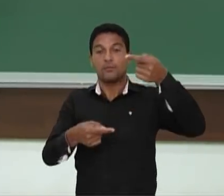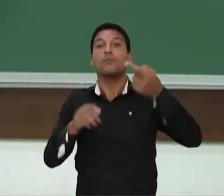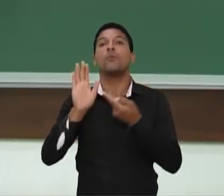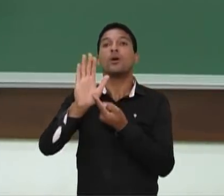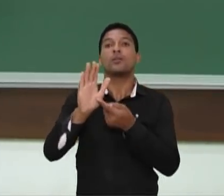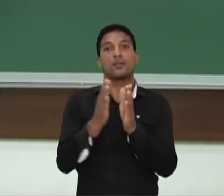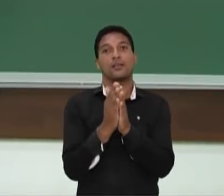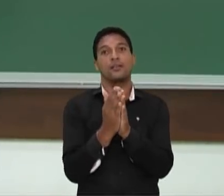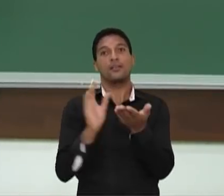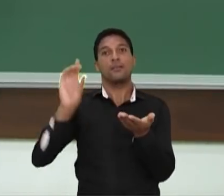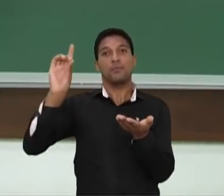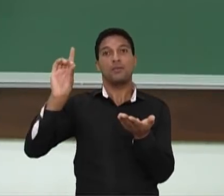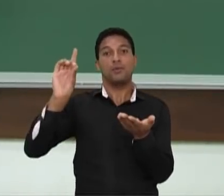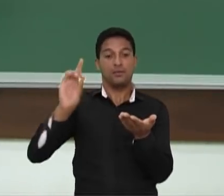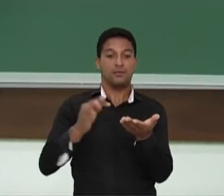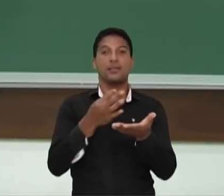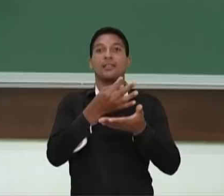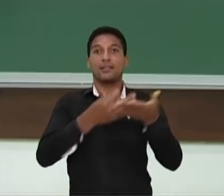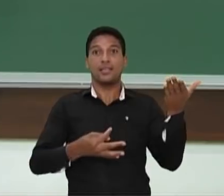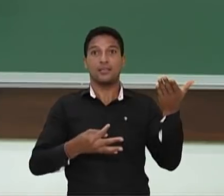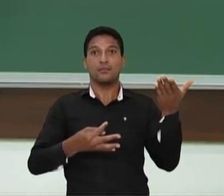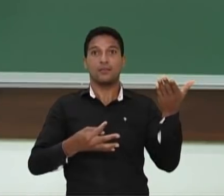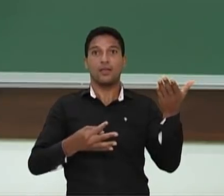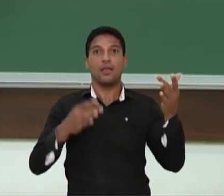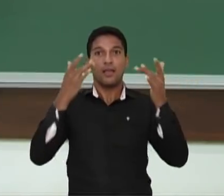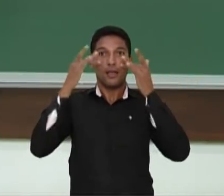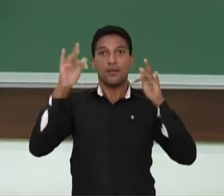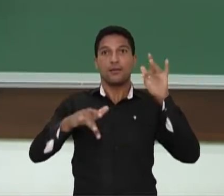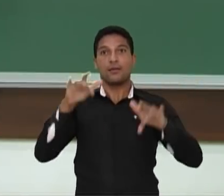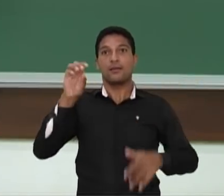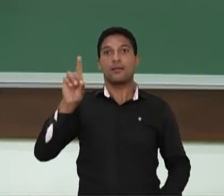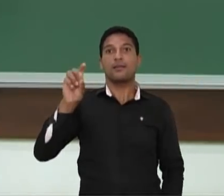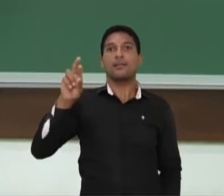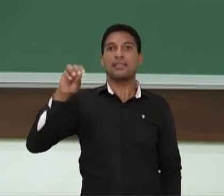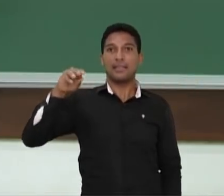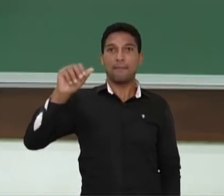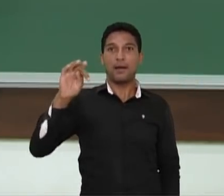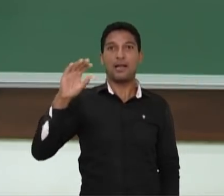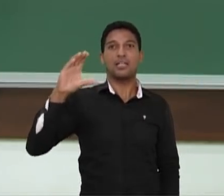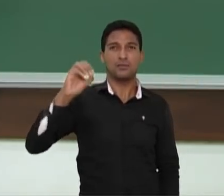desse texto dramático. Significa que esse texto faz drama?